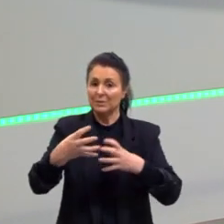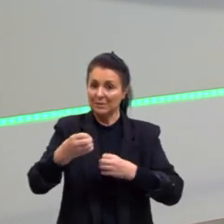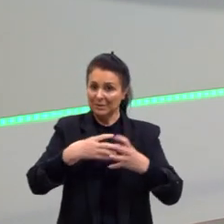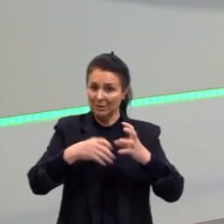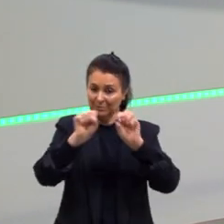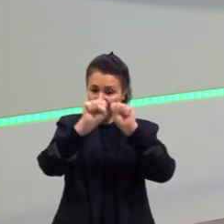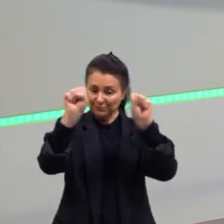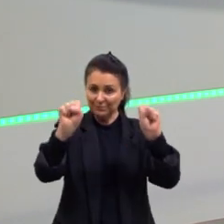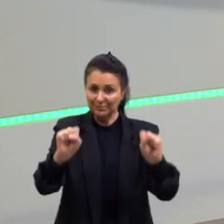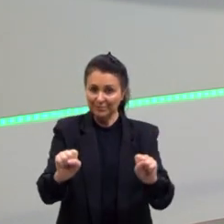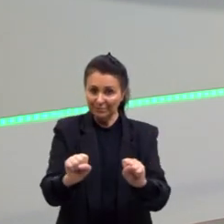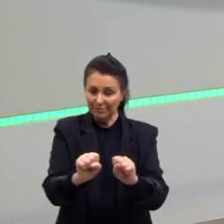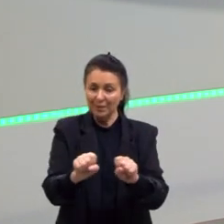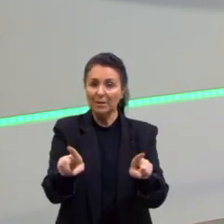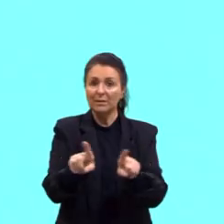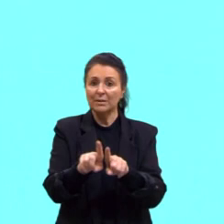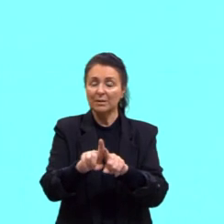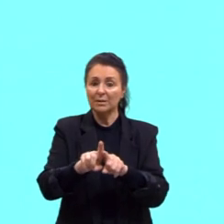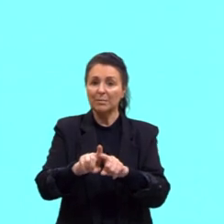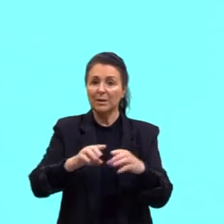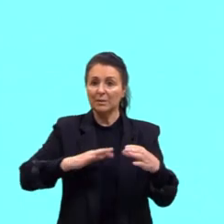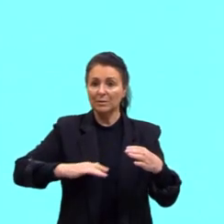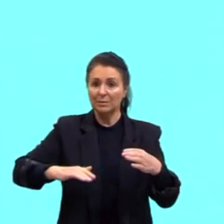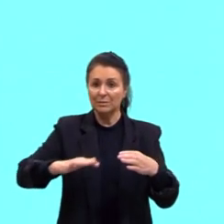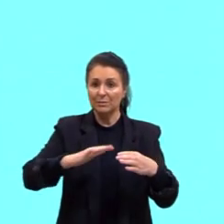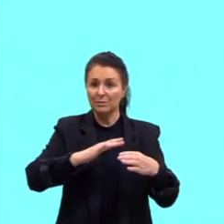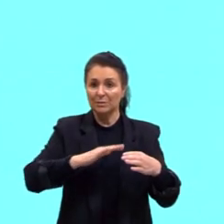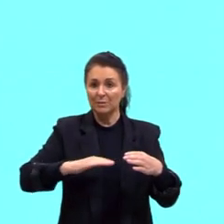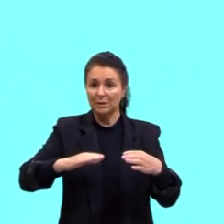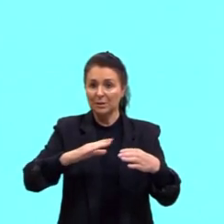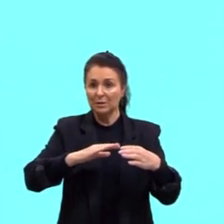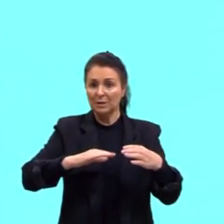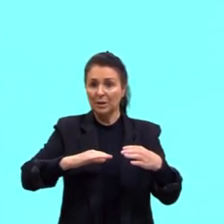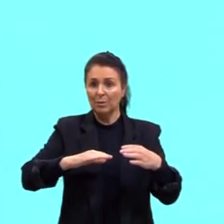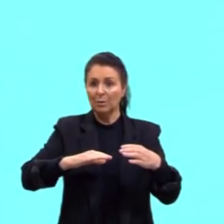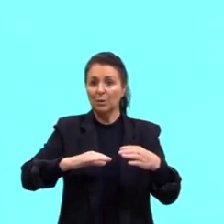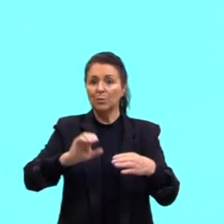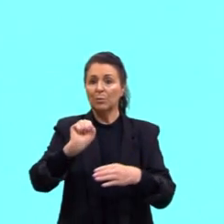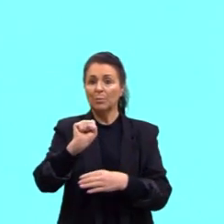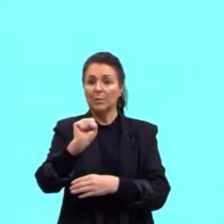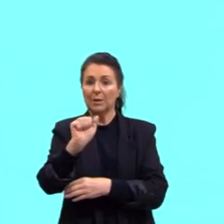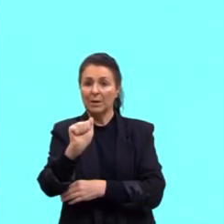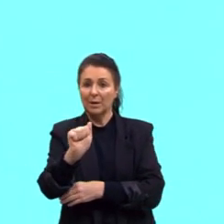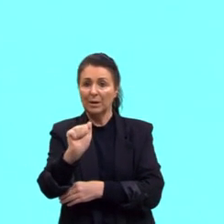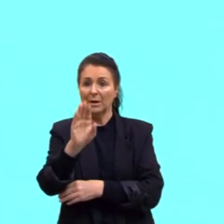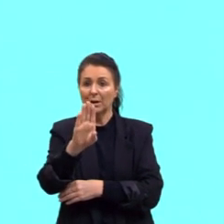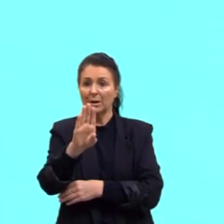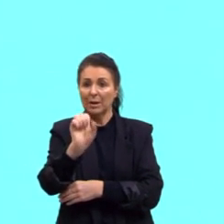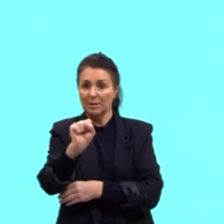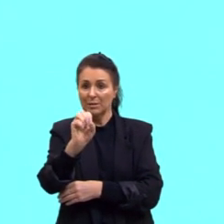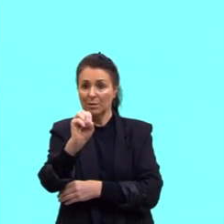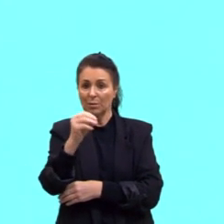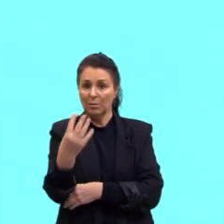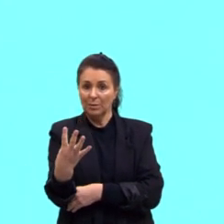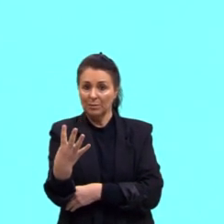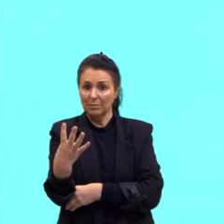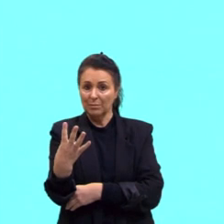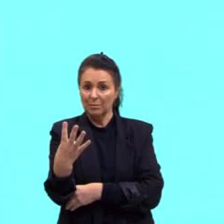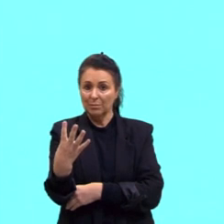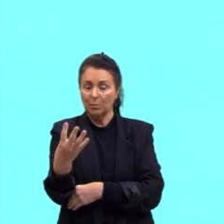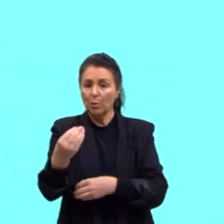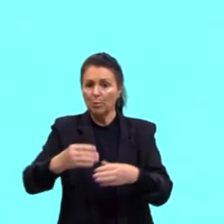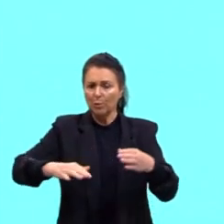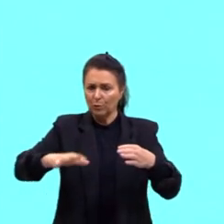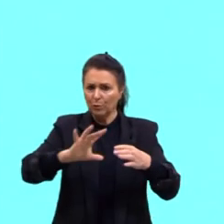sistema o mesmo ocorre com a solução de sulfato de bário eu já tenho ele por que que eu vou colocar eu vou diluir ele nele mesmo